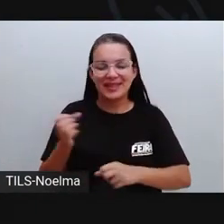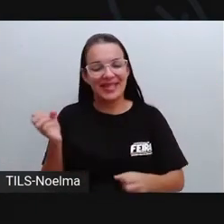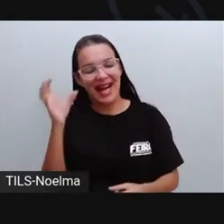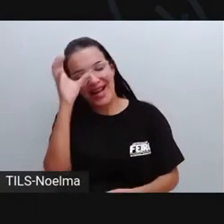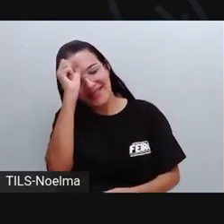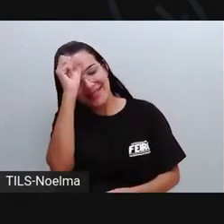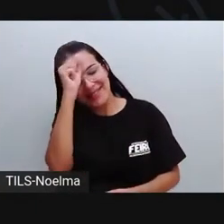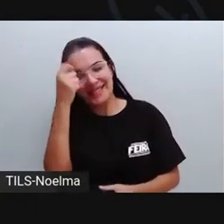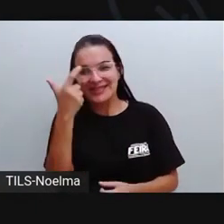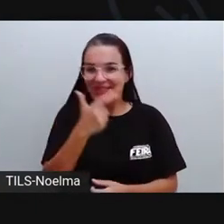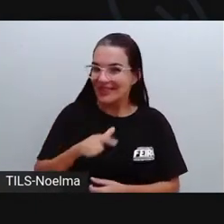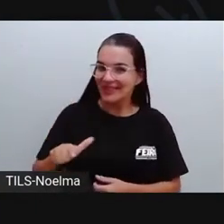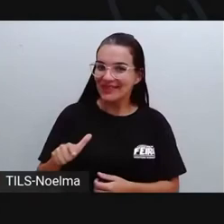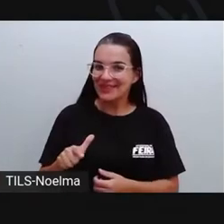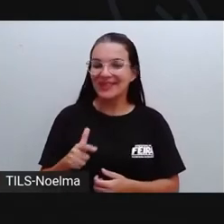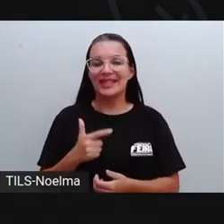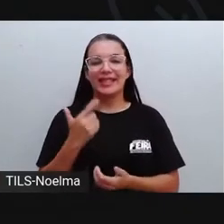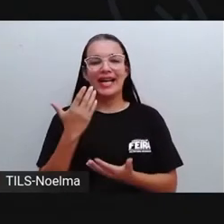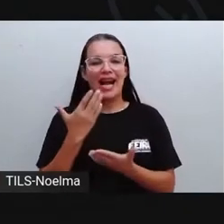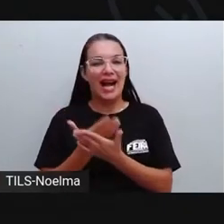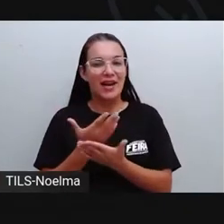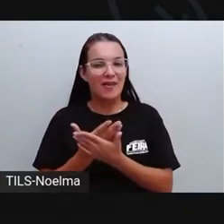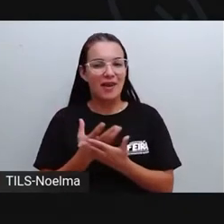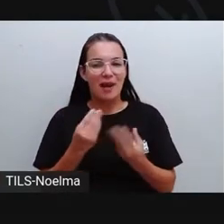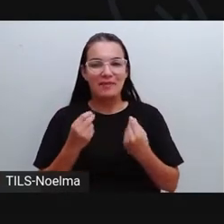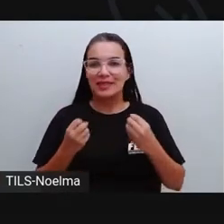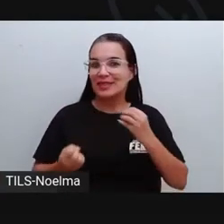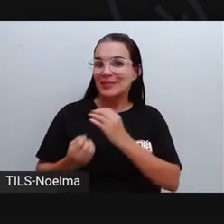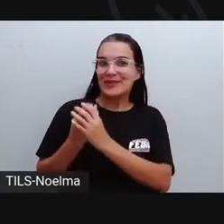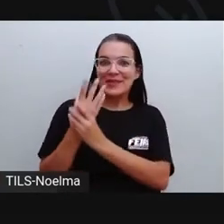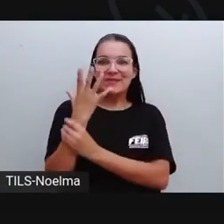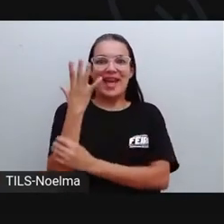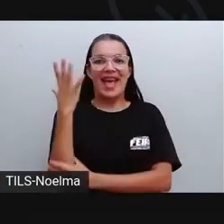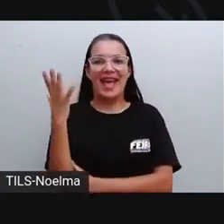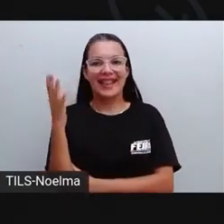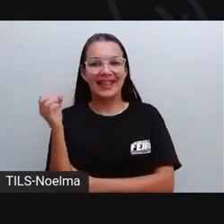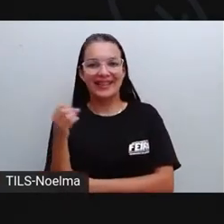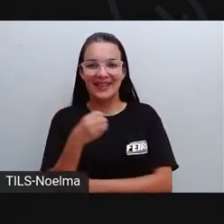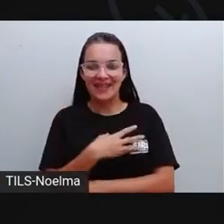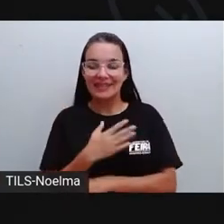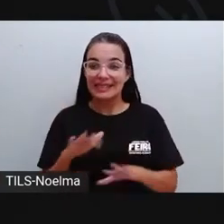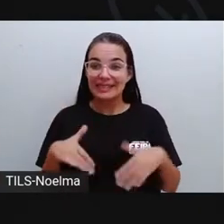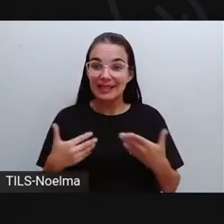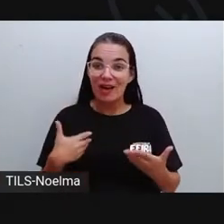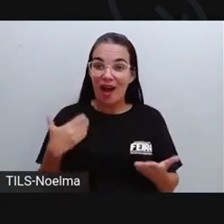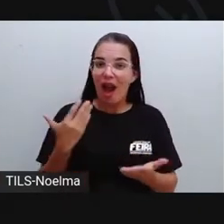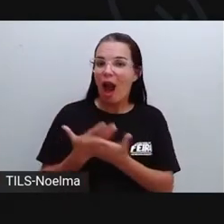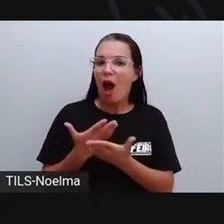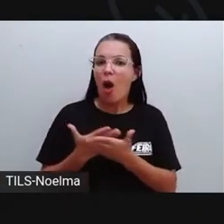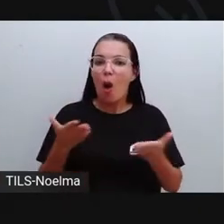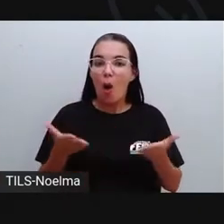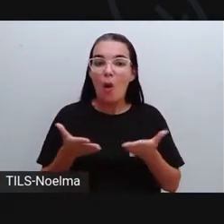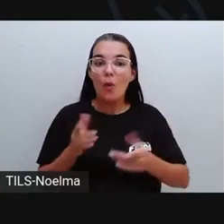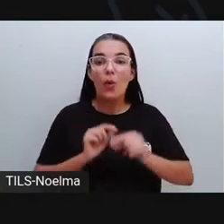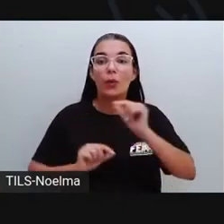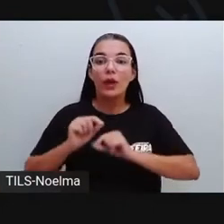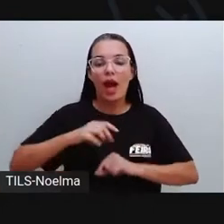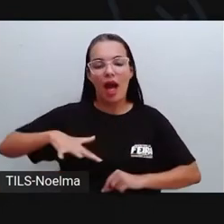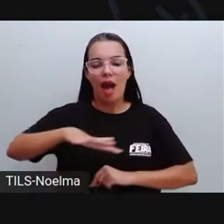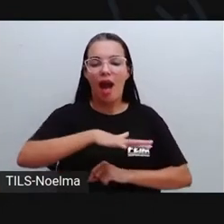muita aprendizagem, de muitas descobertas. Então, nossa aula de hoje, ó, é da área